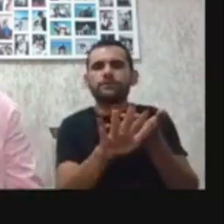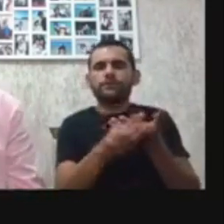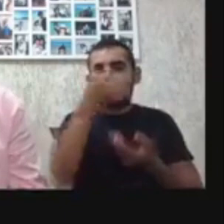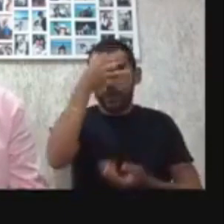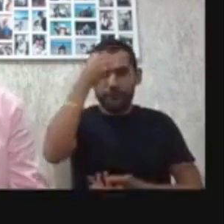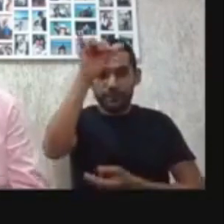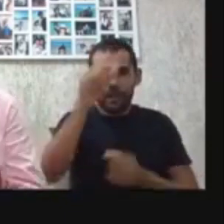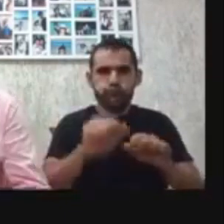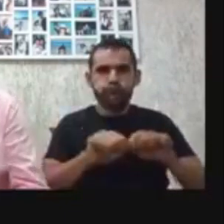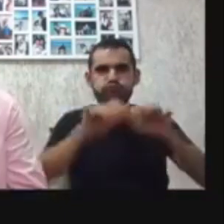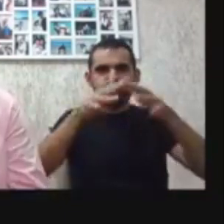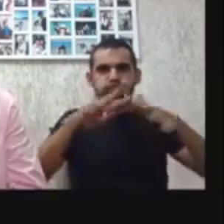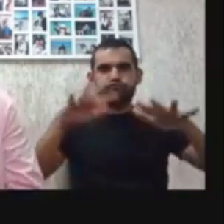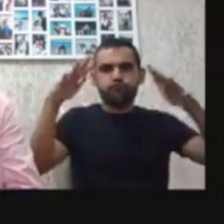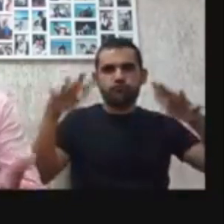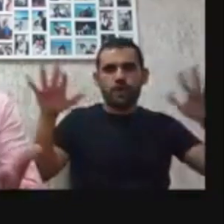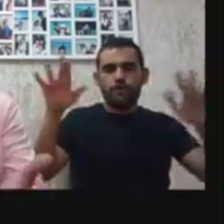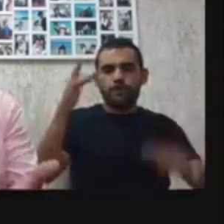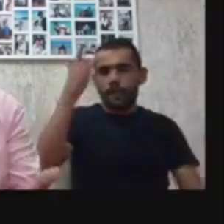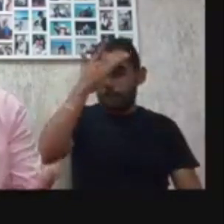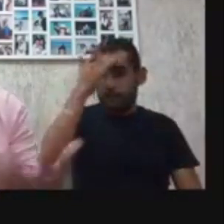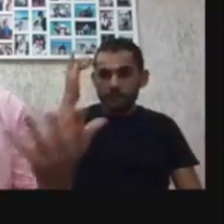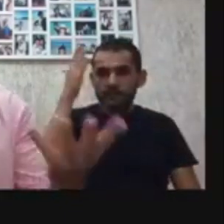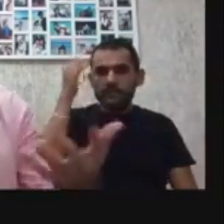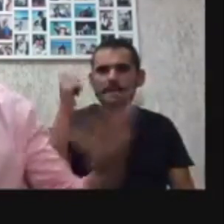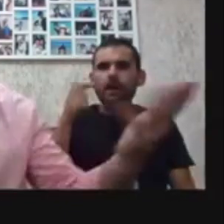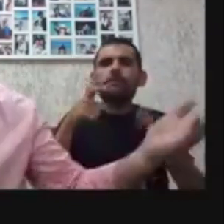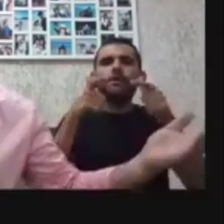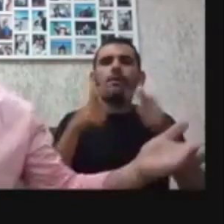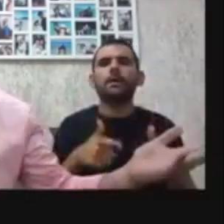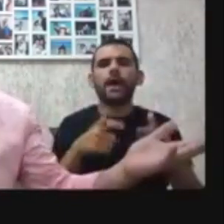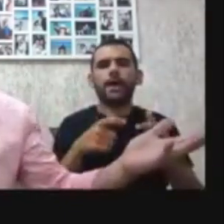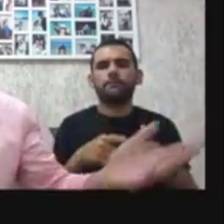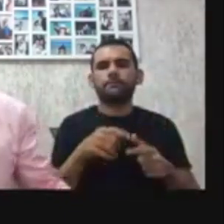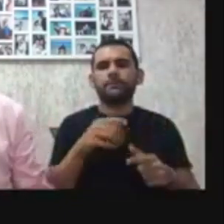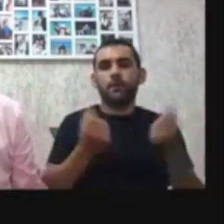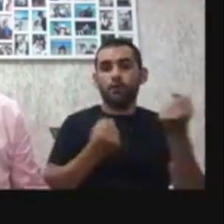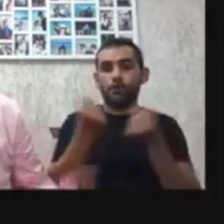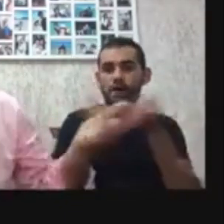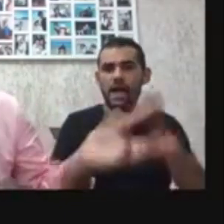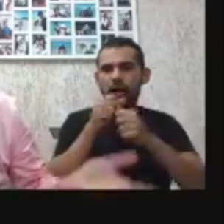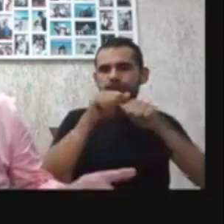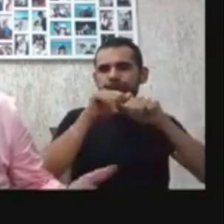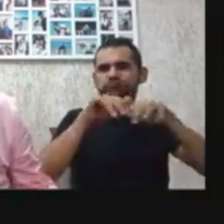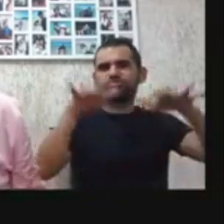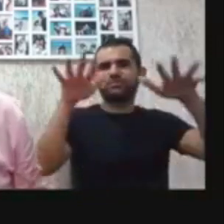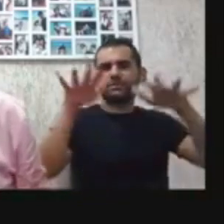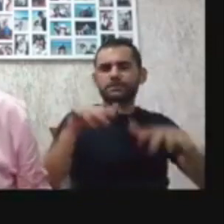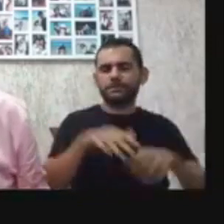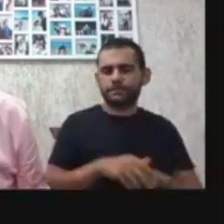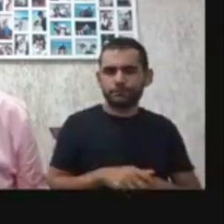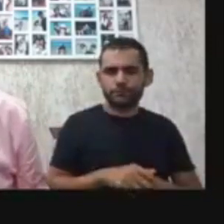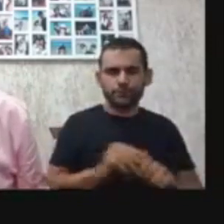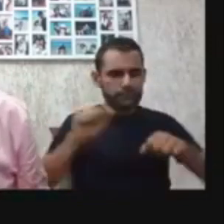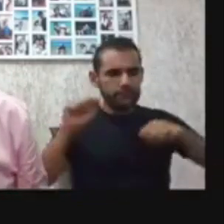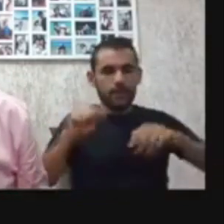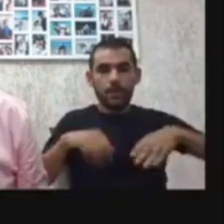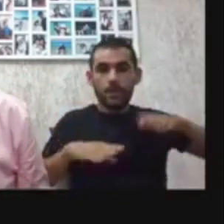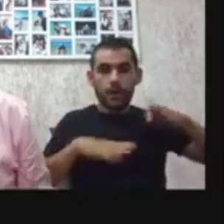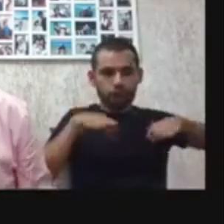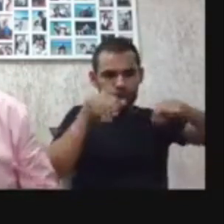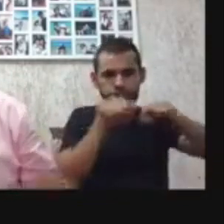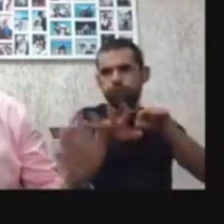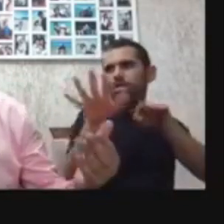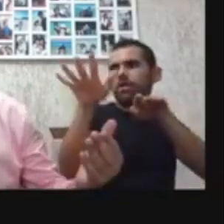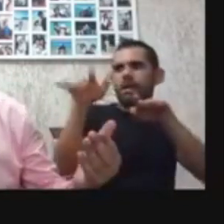é perigoso. A pessoa não sabe onde está pisando, o carro passa sem querer, molha todo mundo. Tá achando que quem passa de carro molha alguém porque quer?